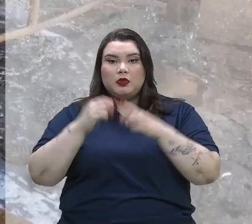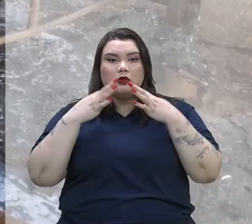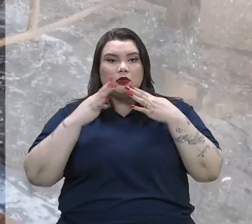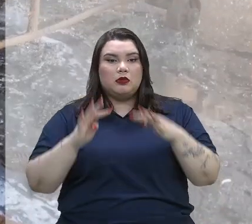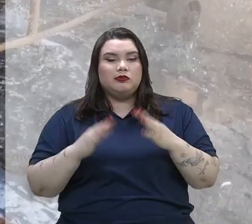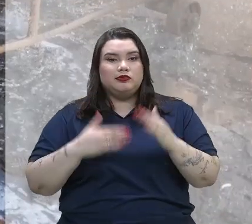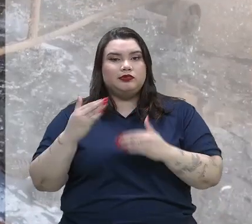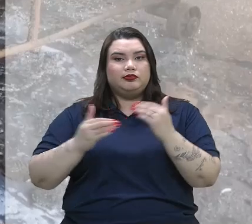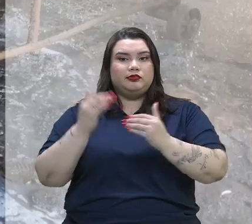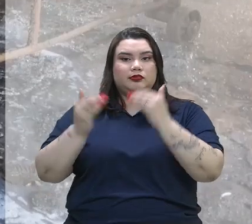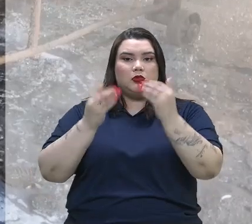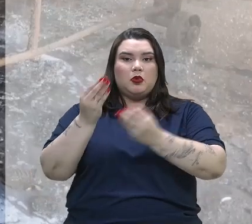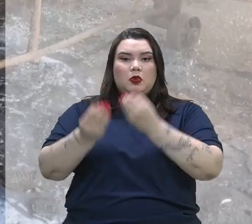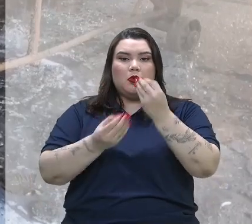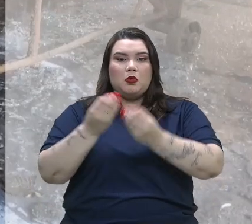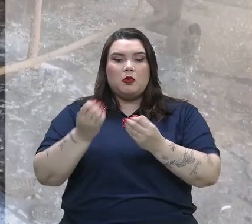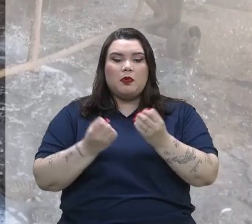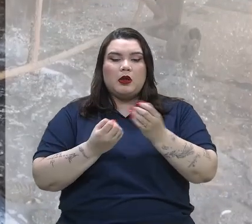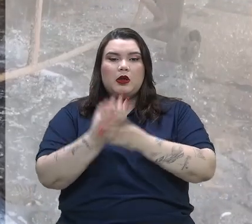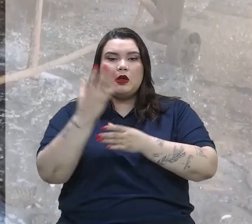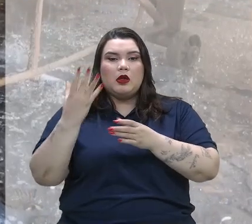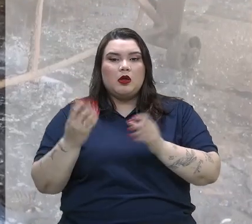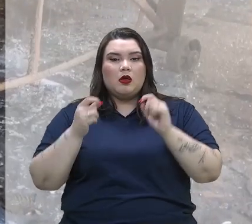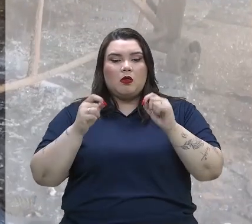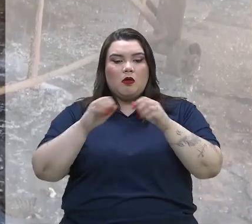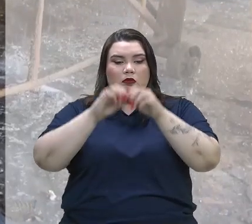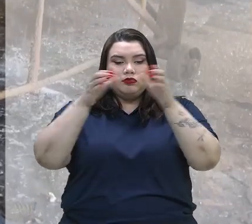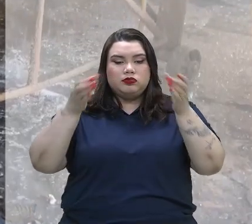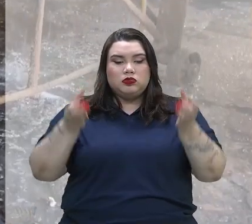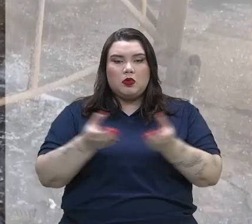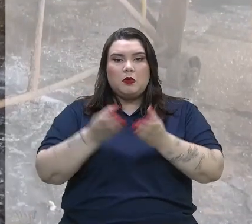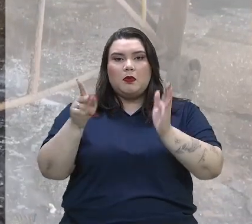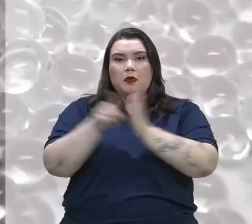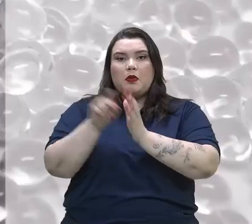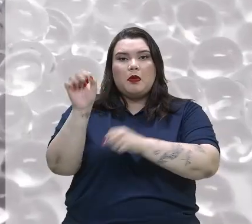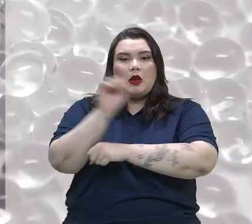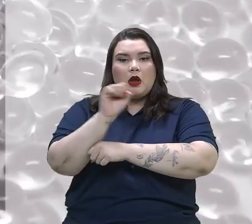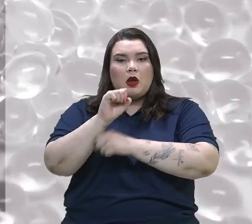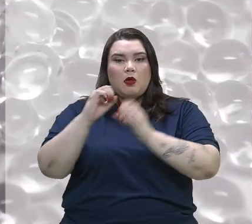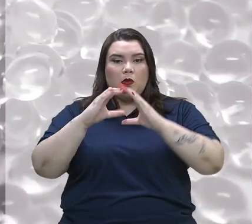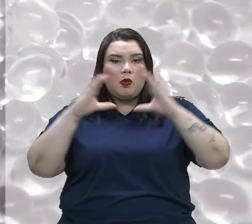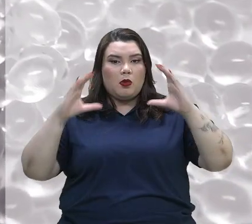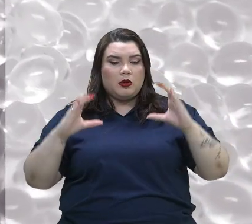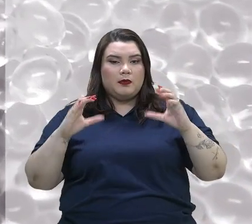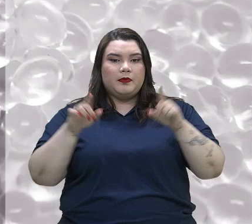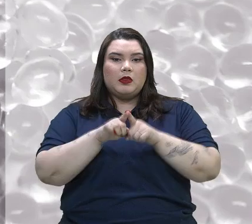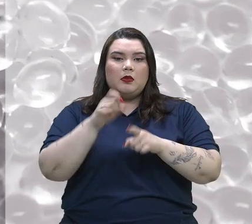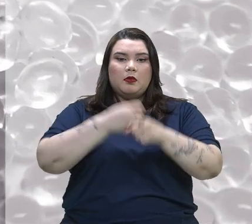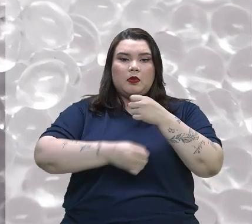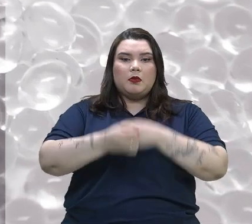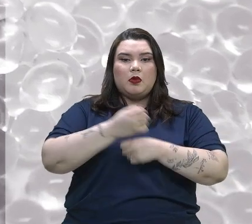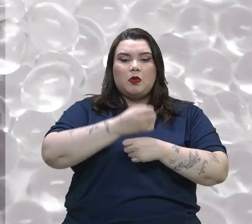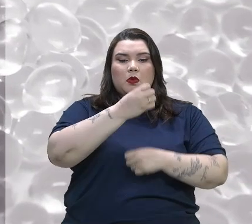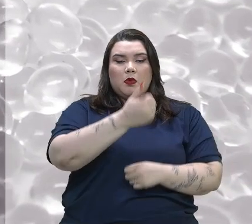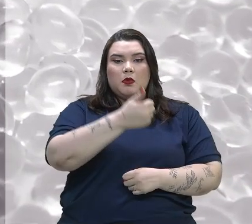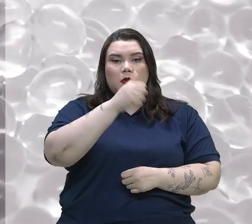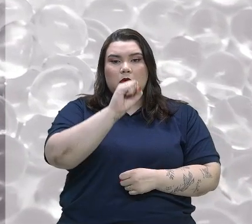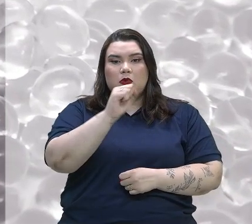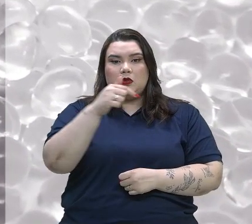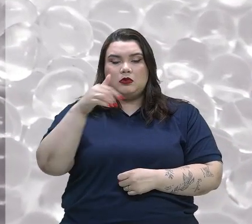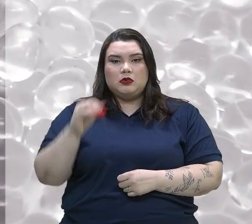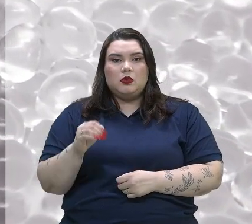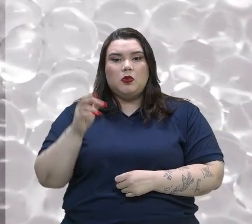advento de fabricação dos pneus e câmaras de ar a partir de 1912. Em 1870, os